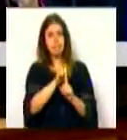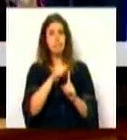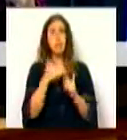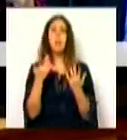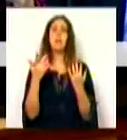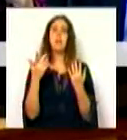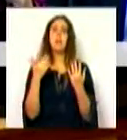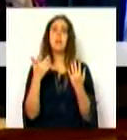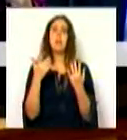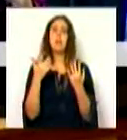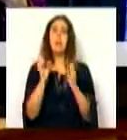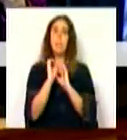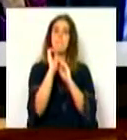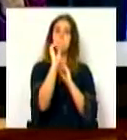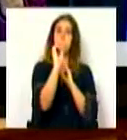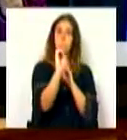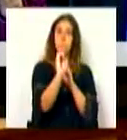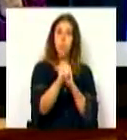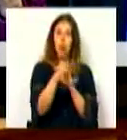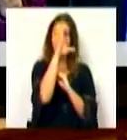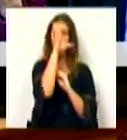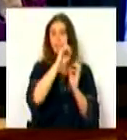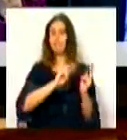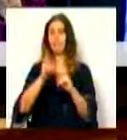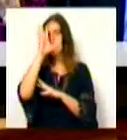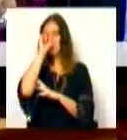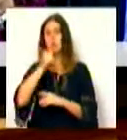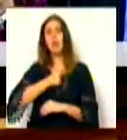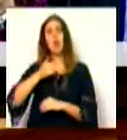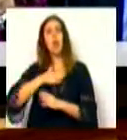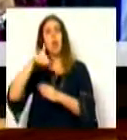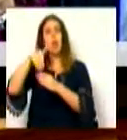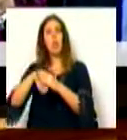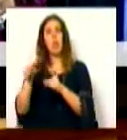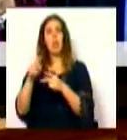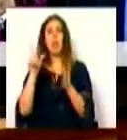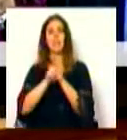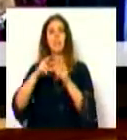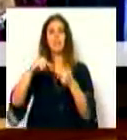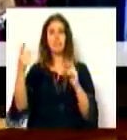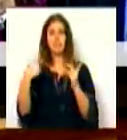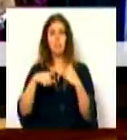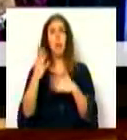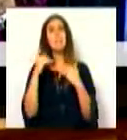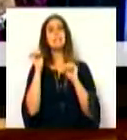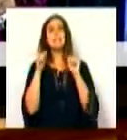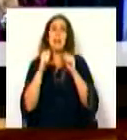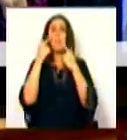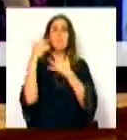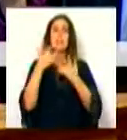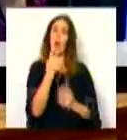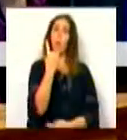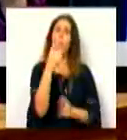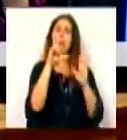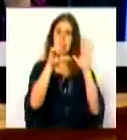pôr no Ministério da Administração Interna, lei às autarquias locais, mas sim apresentar